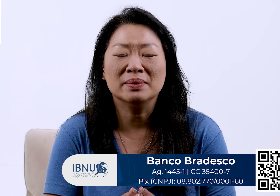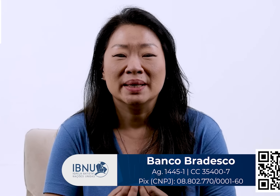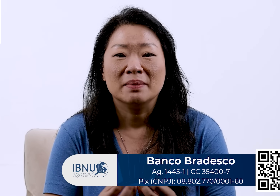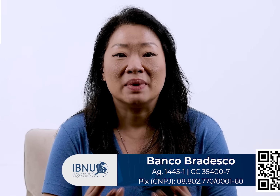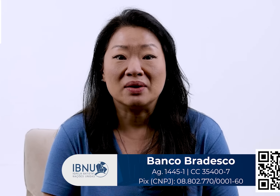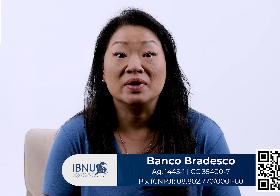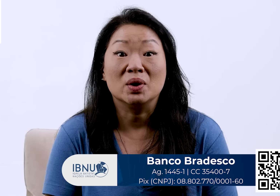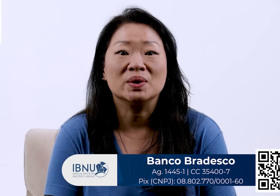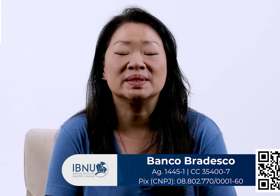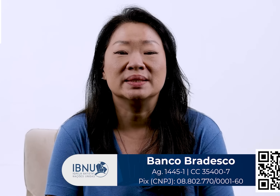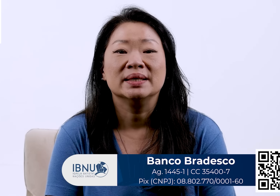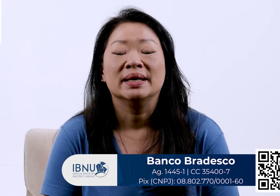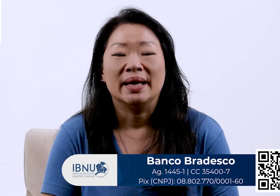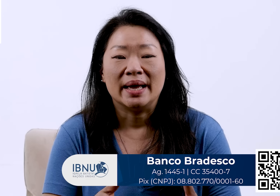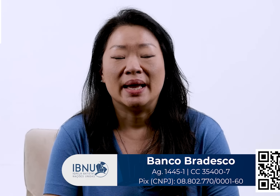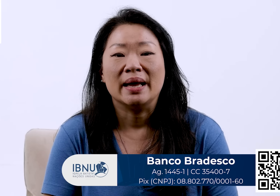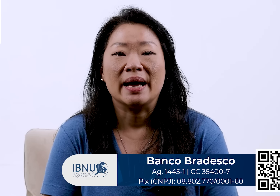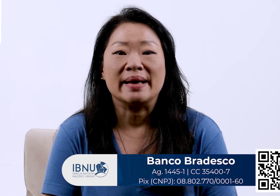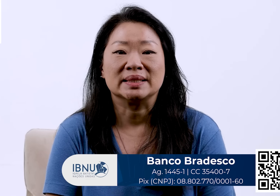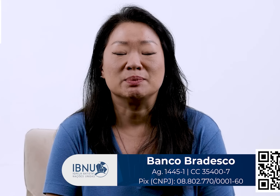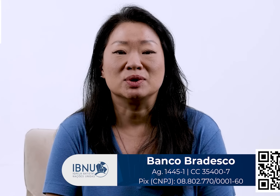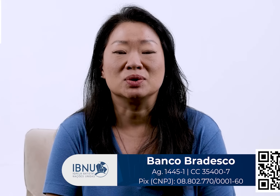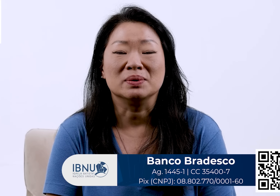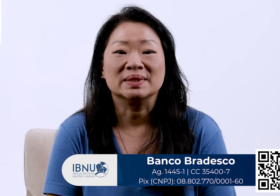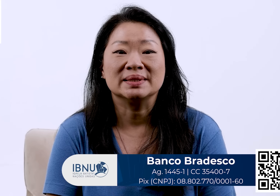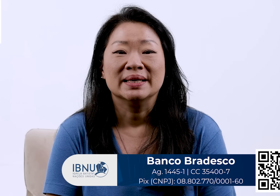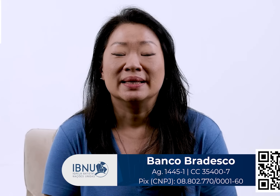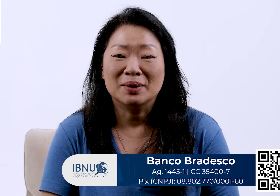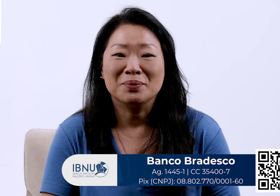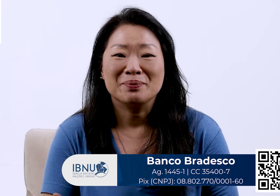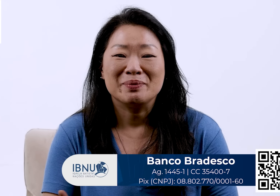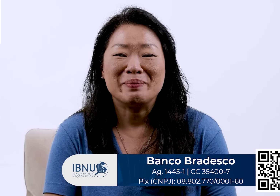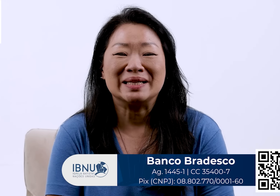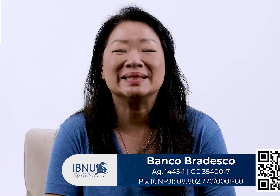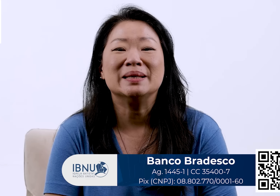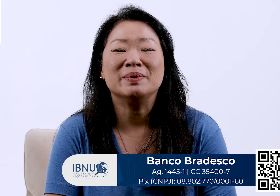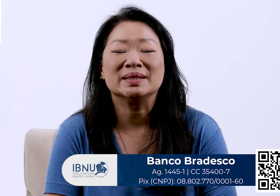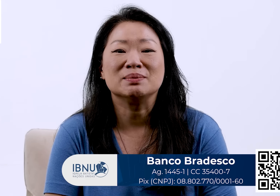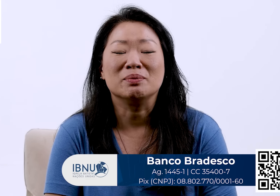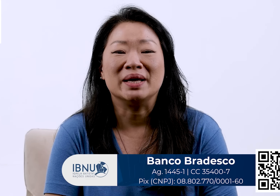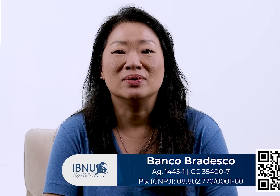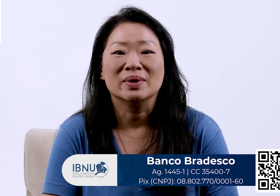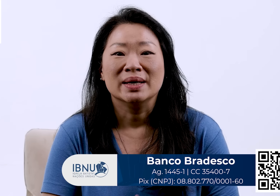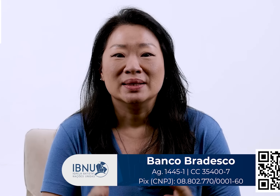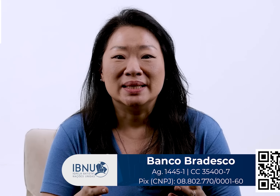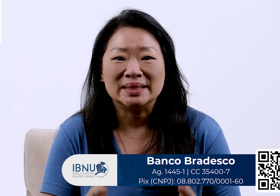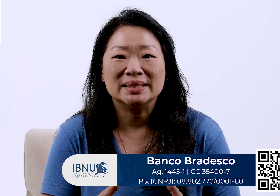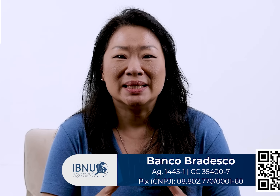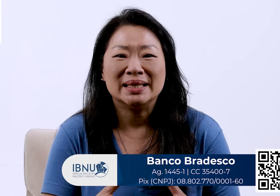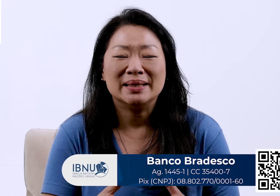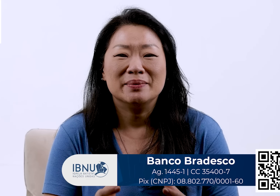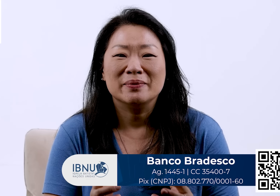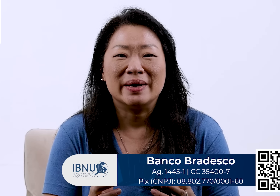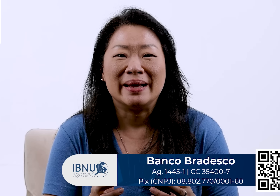tão maravilhosa a essas pessoas. Então, participe nesse momento